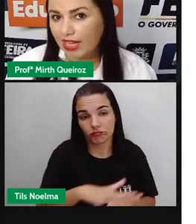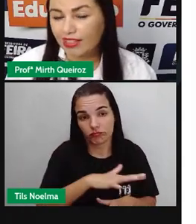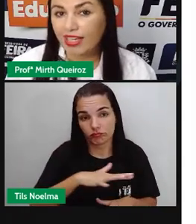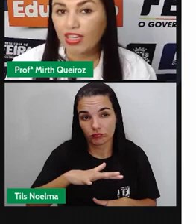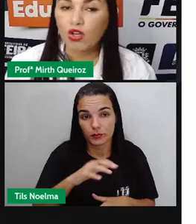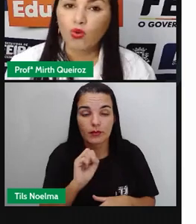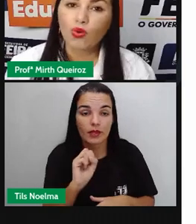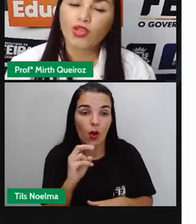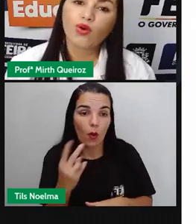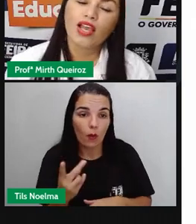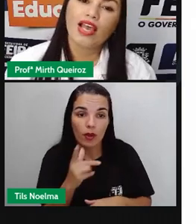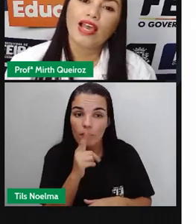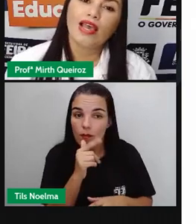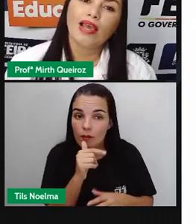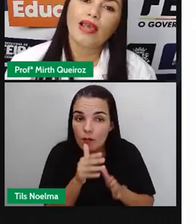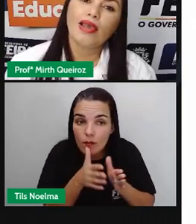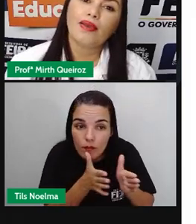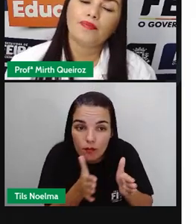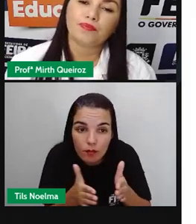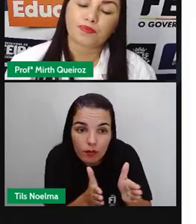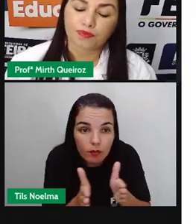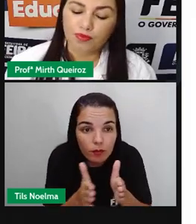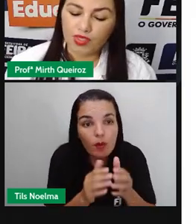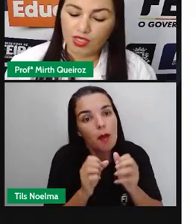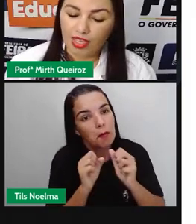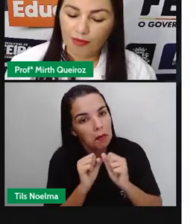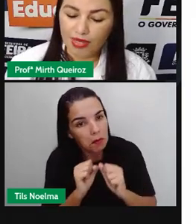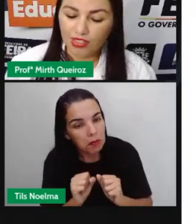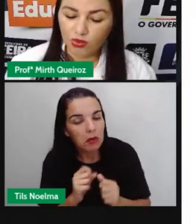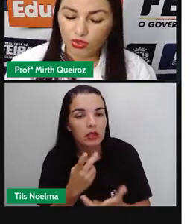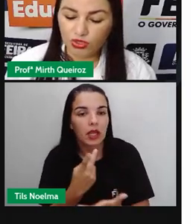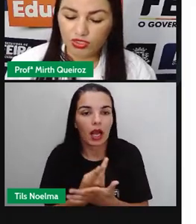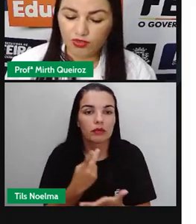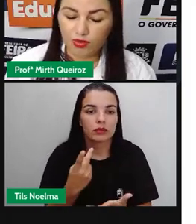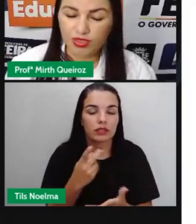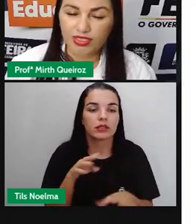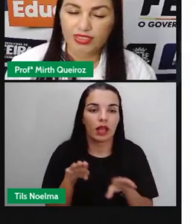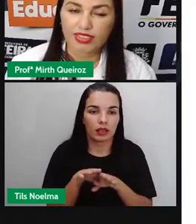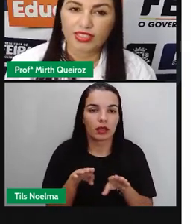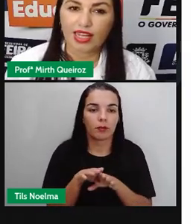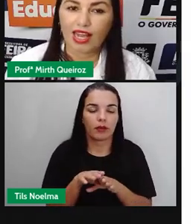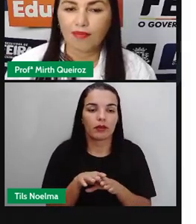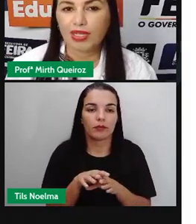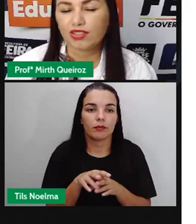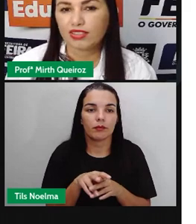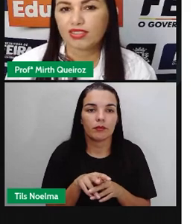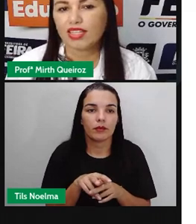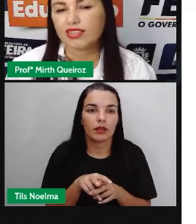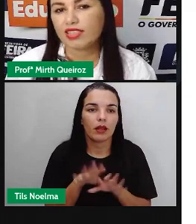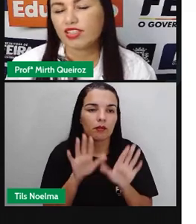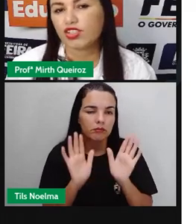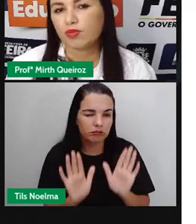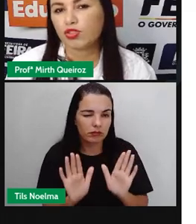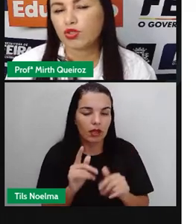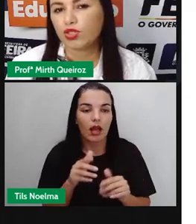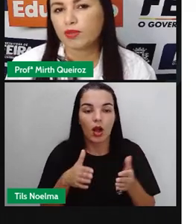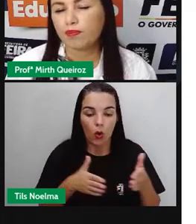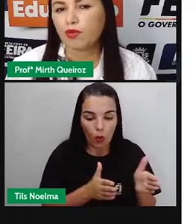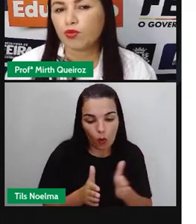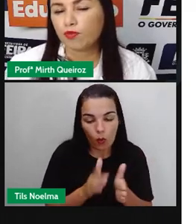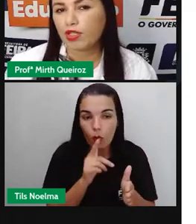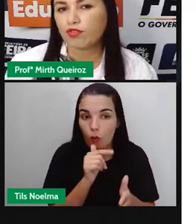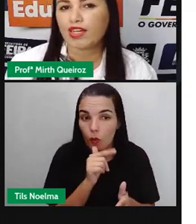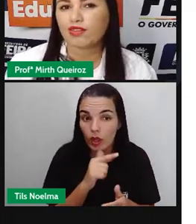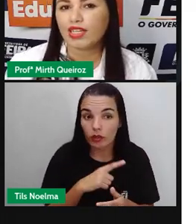água esteja contaminada né o rio é é menos vamos dizer assim a menos incidência desse tipo